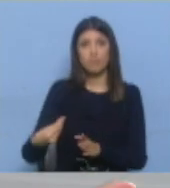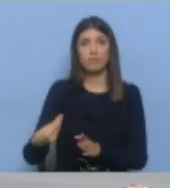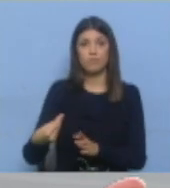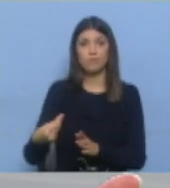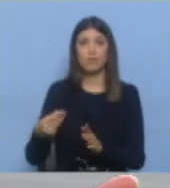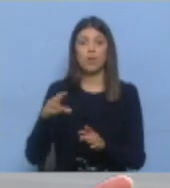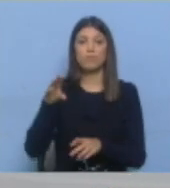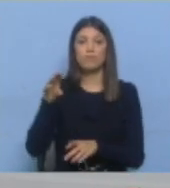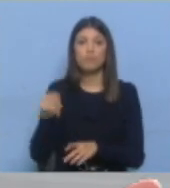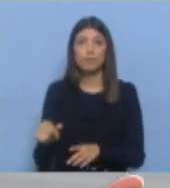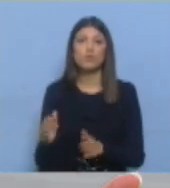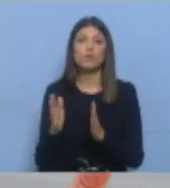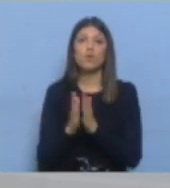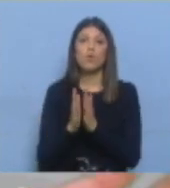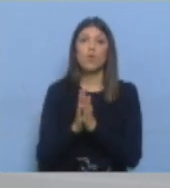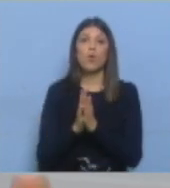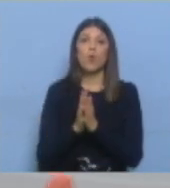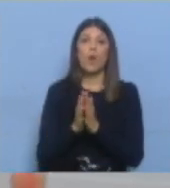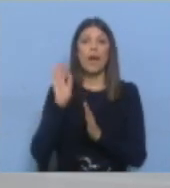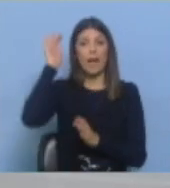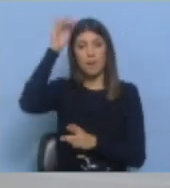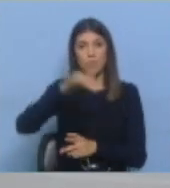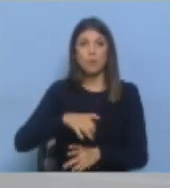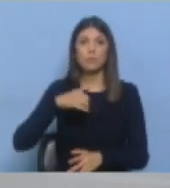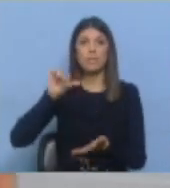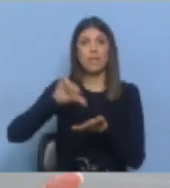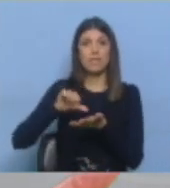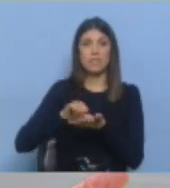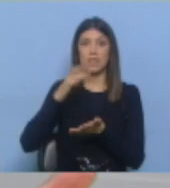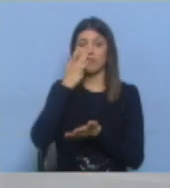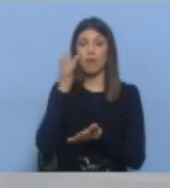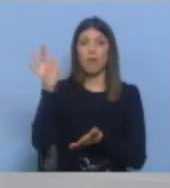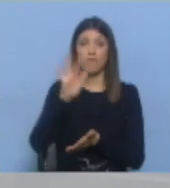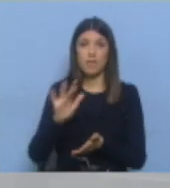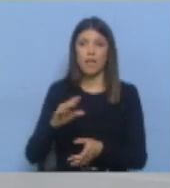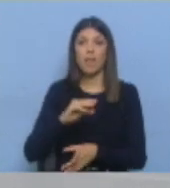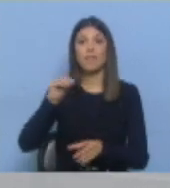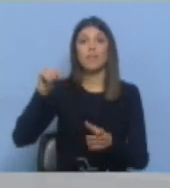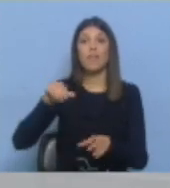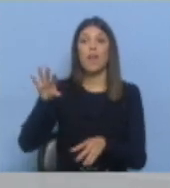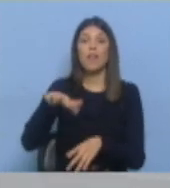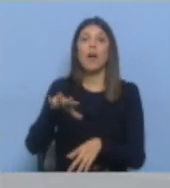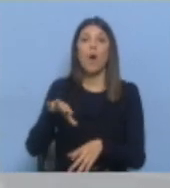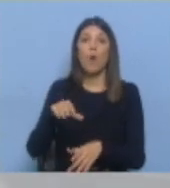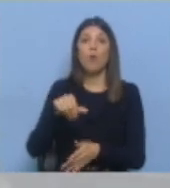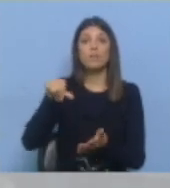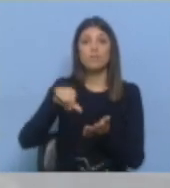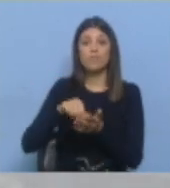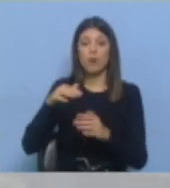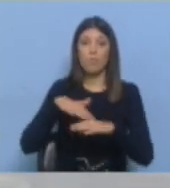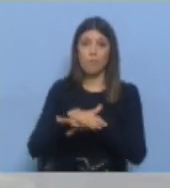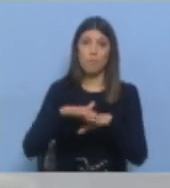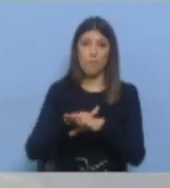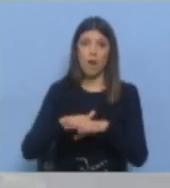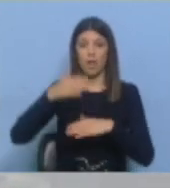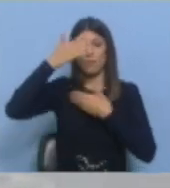naquela catedral que está mergulhada no bairro muçulmano, com tudo o que isso significa e, como sabemos, o drama que ali se